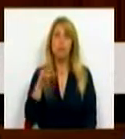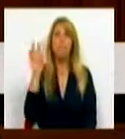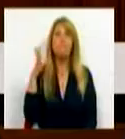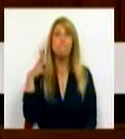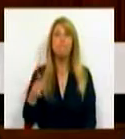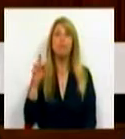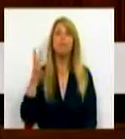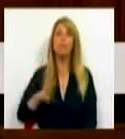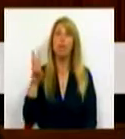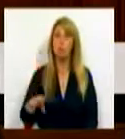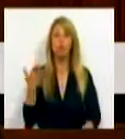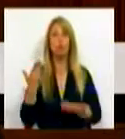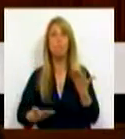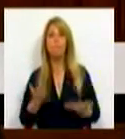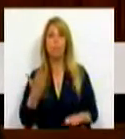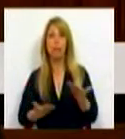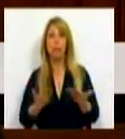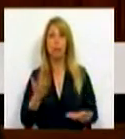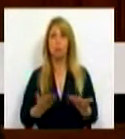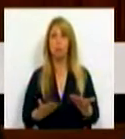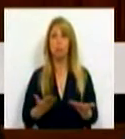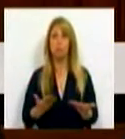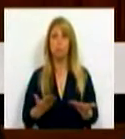1.160 mil milhões no balanço e